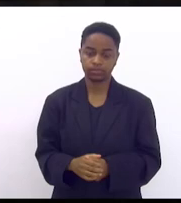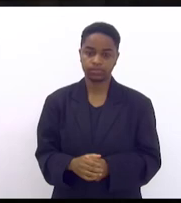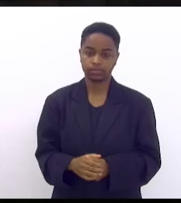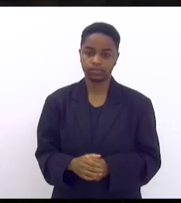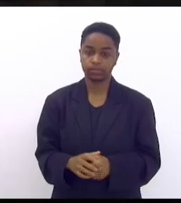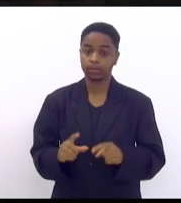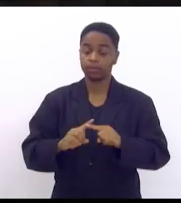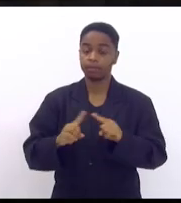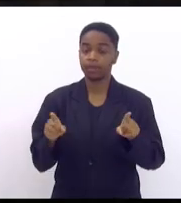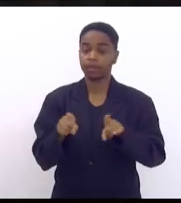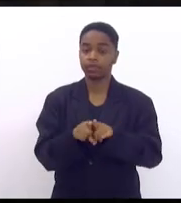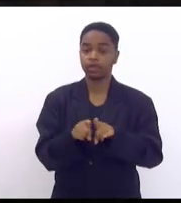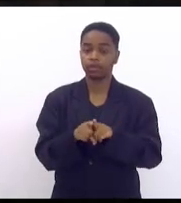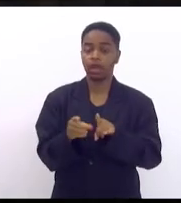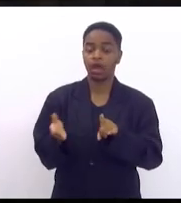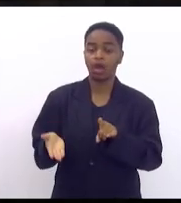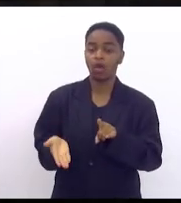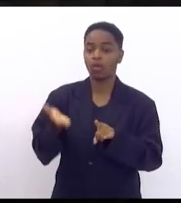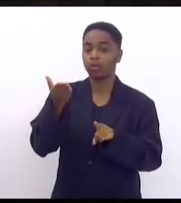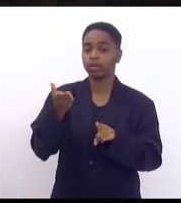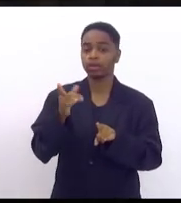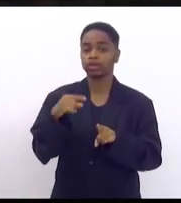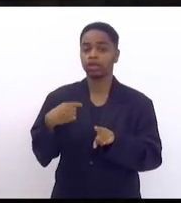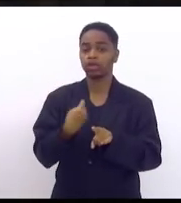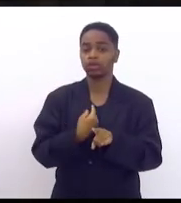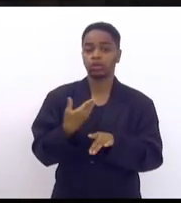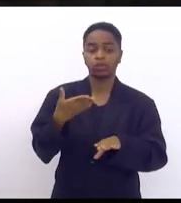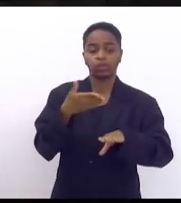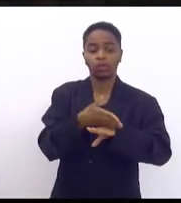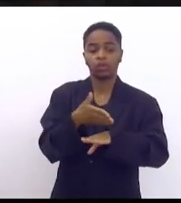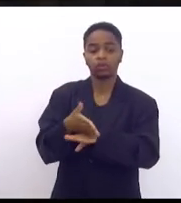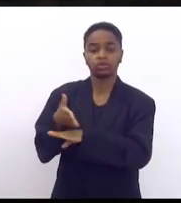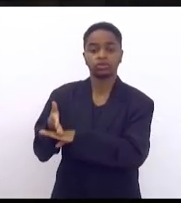a fatia da nossa participação